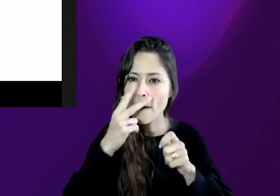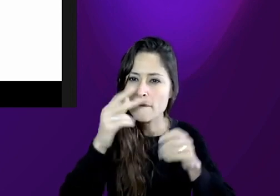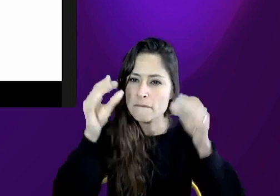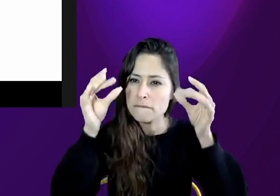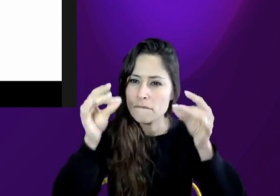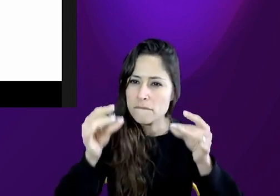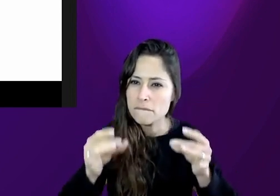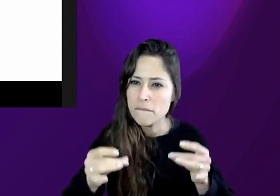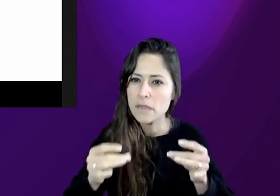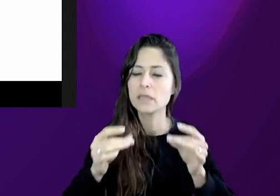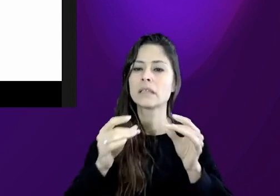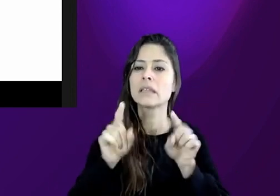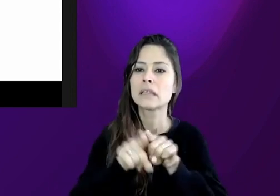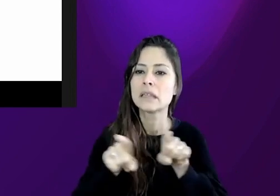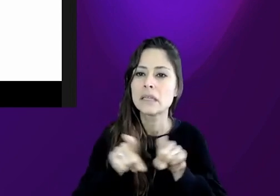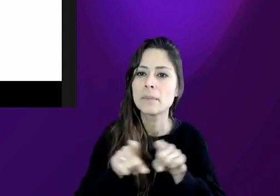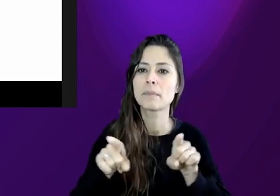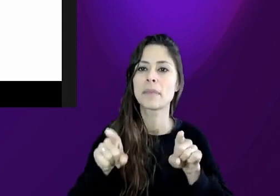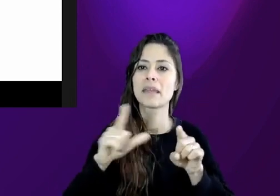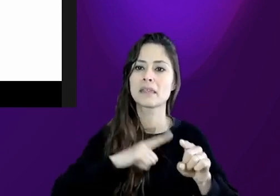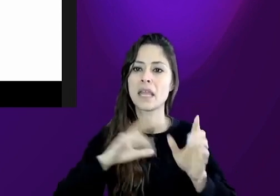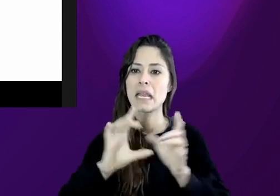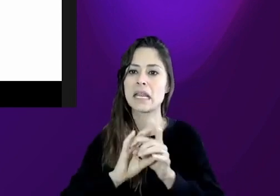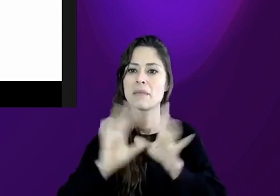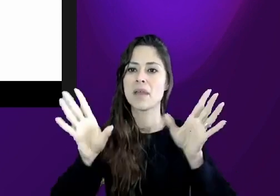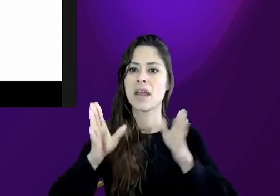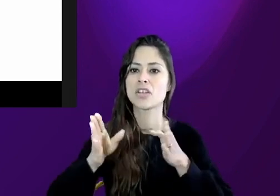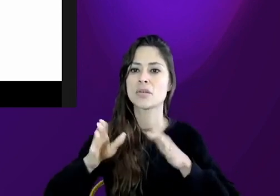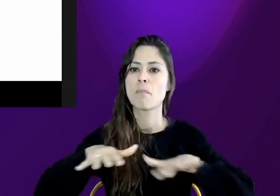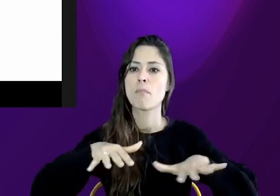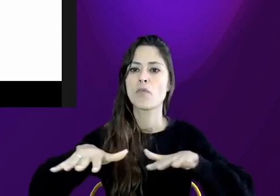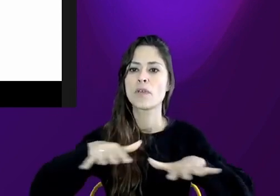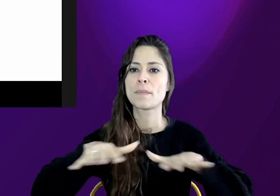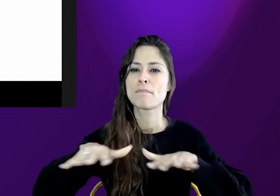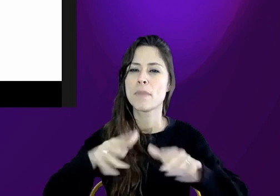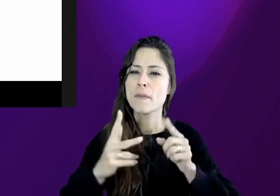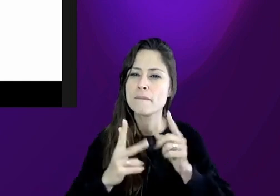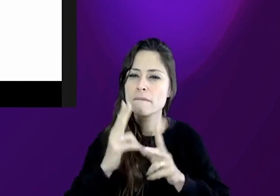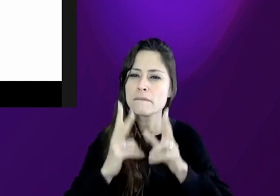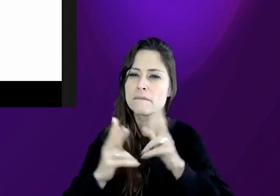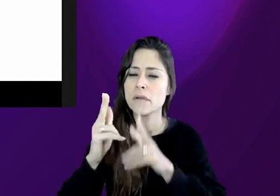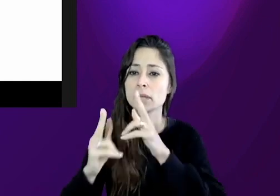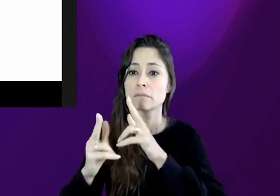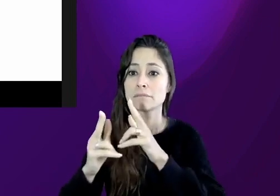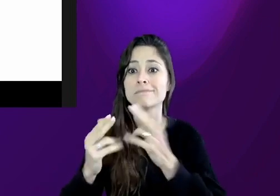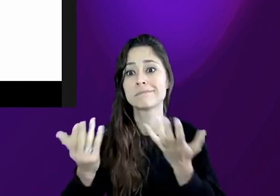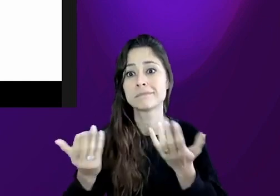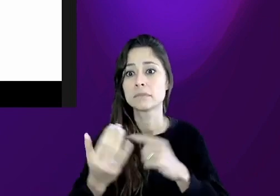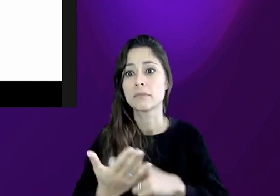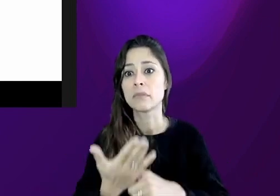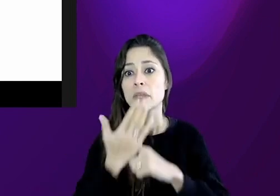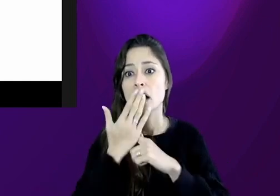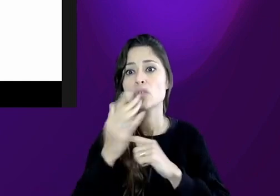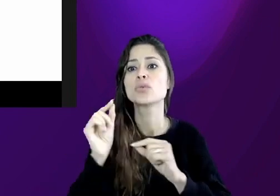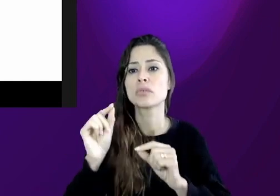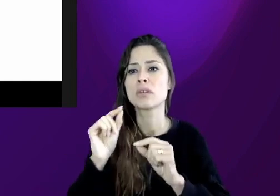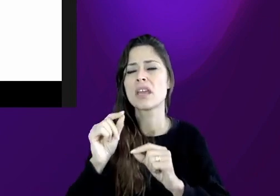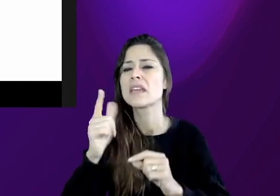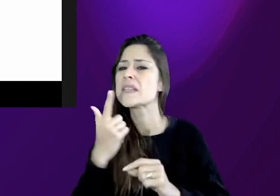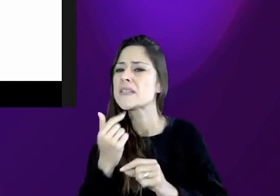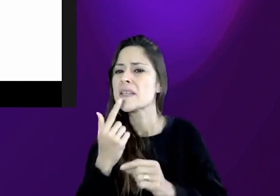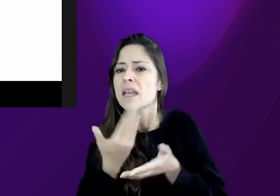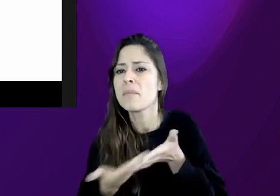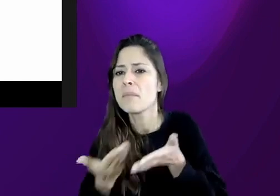delicada, nós temos maior liberdade de movimentos, e isso nós esperamos que se traduza em menor sangramento, menor trauma,